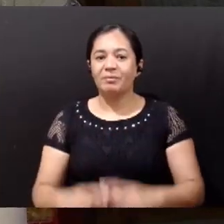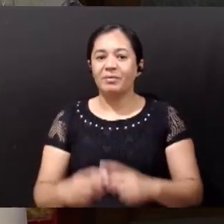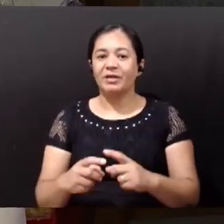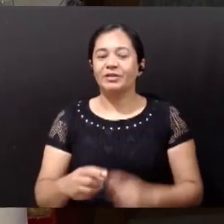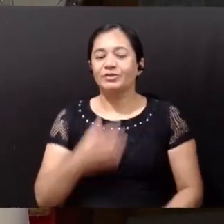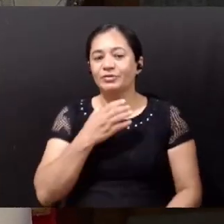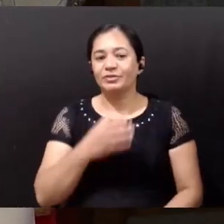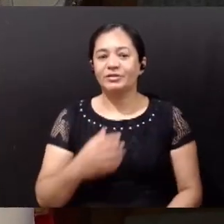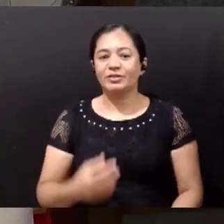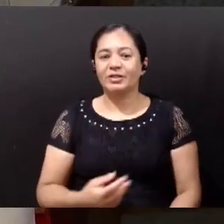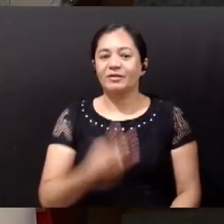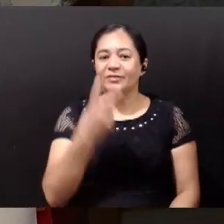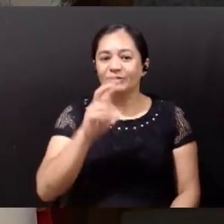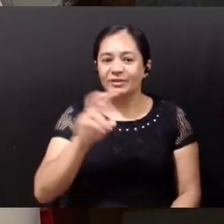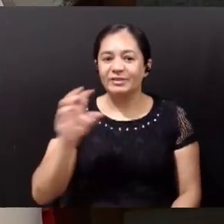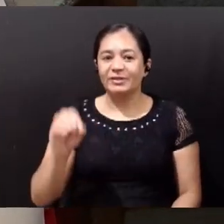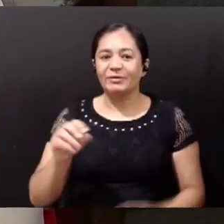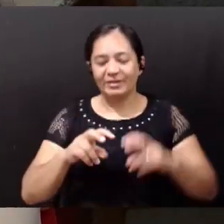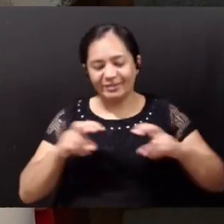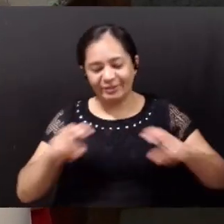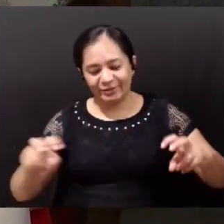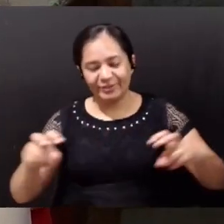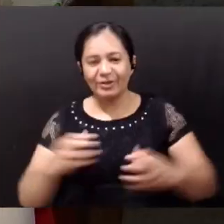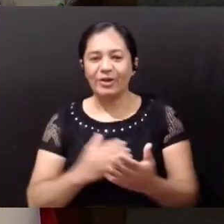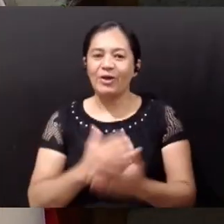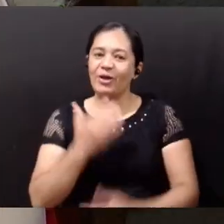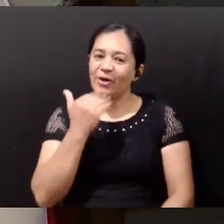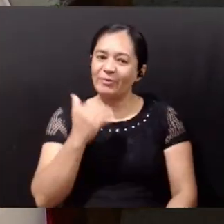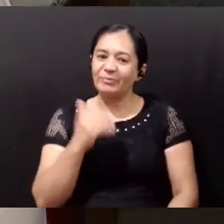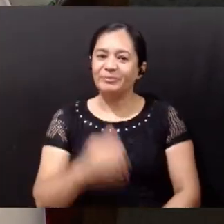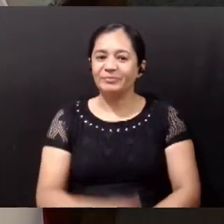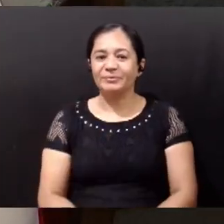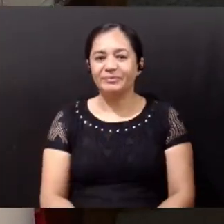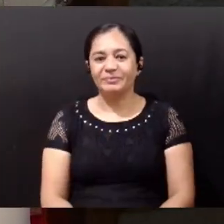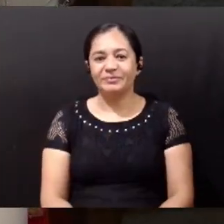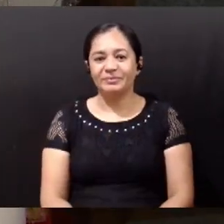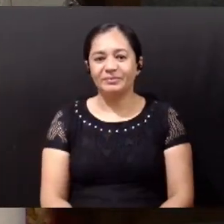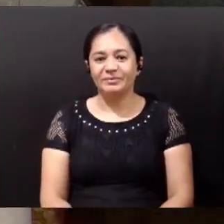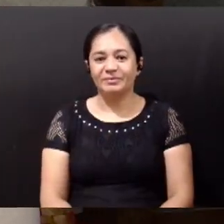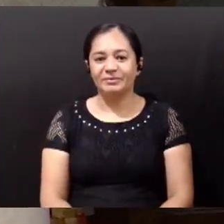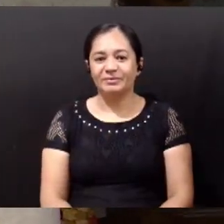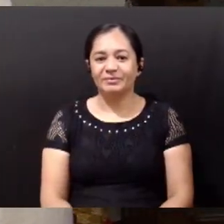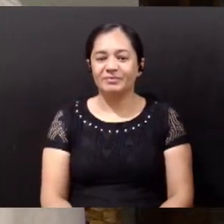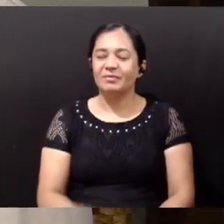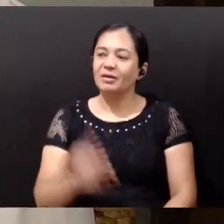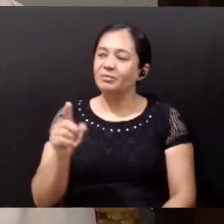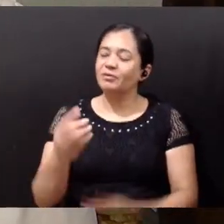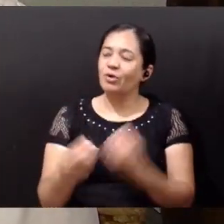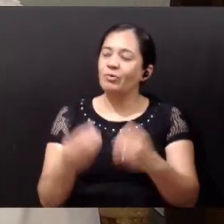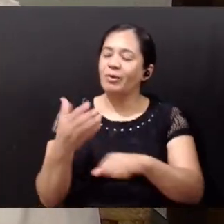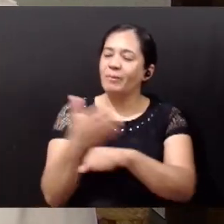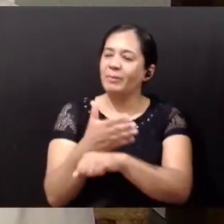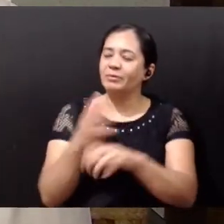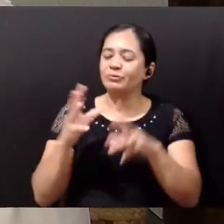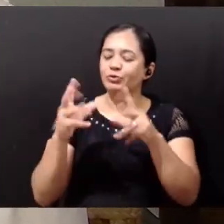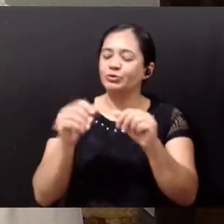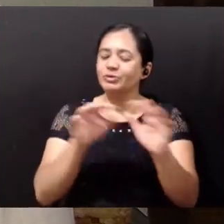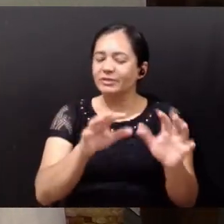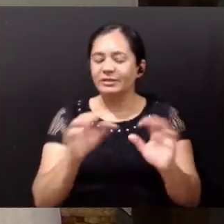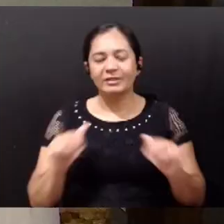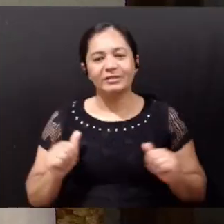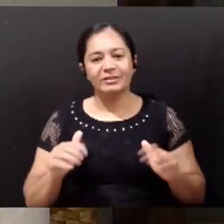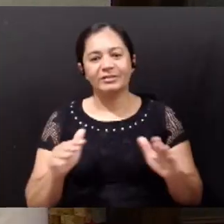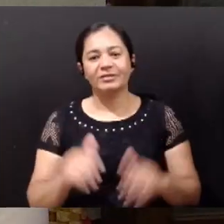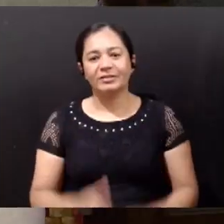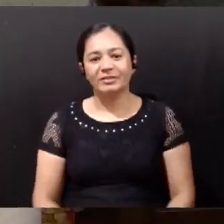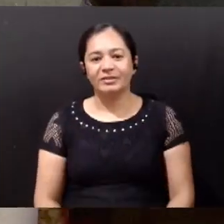250 lugares para eles comerem na mesa. E como para você tem sido participar de todas essas atividades? É muito